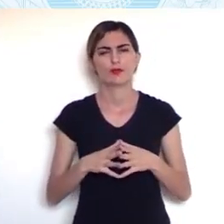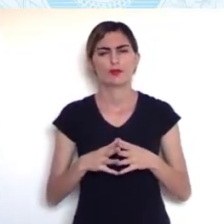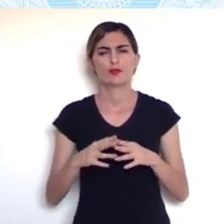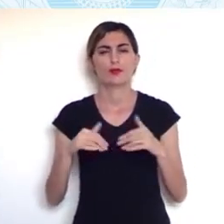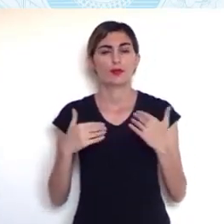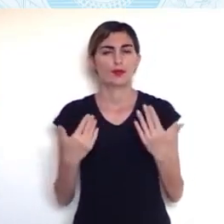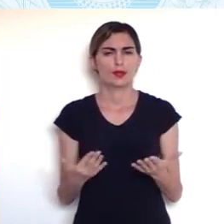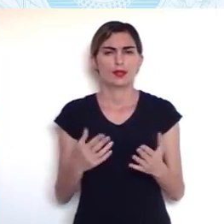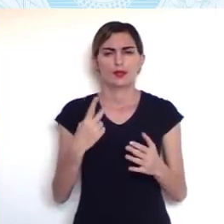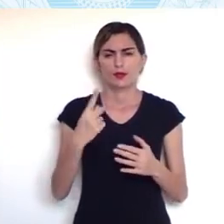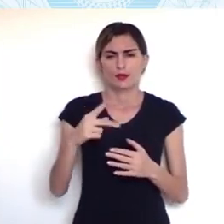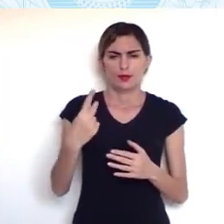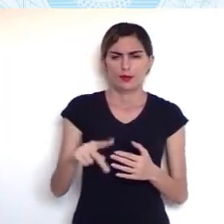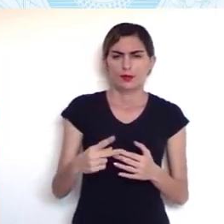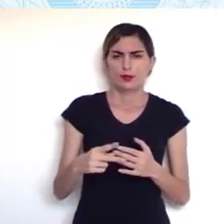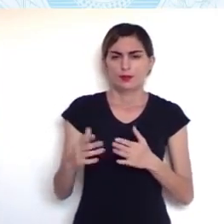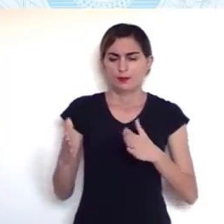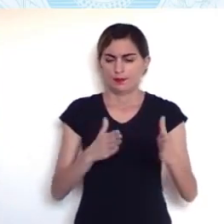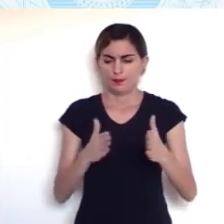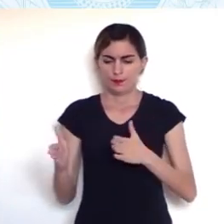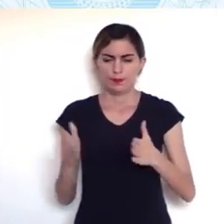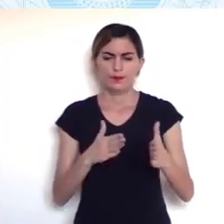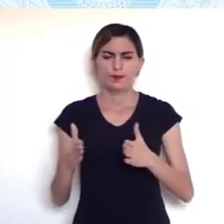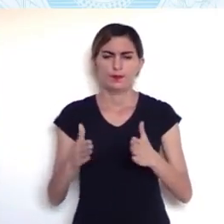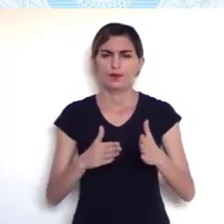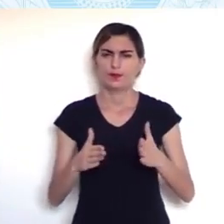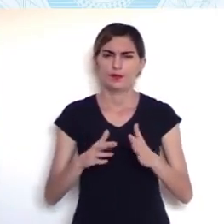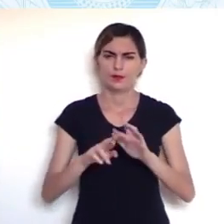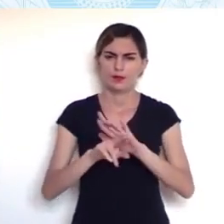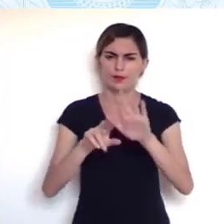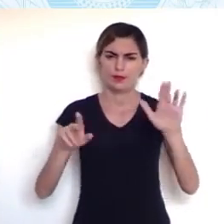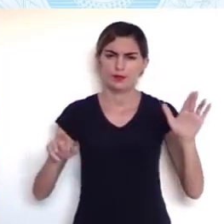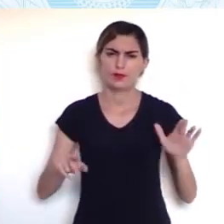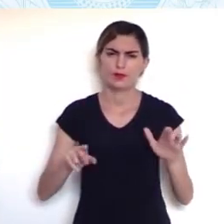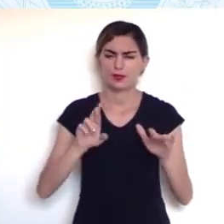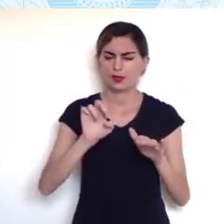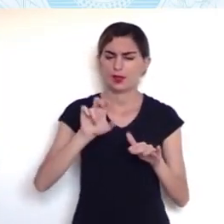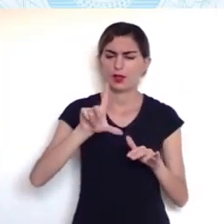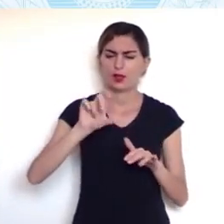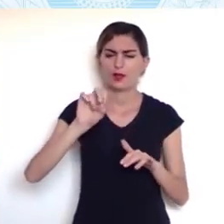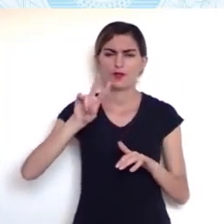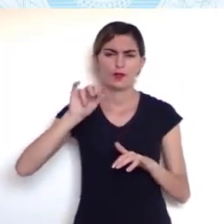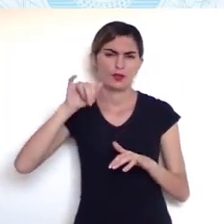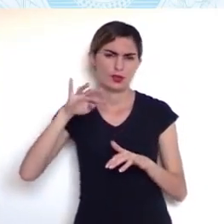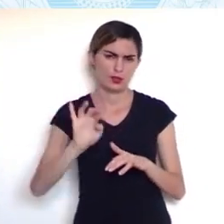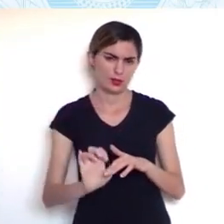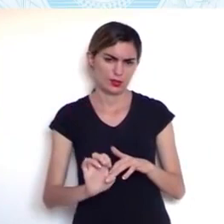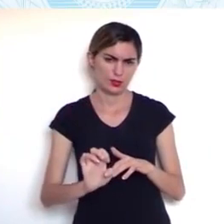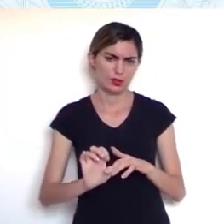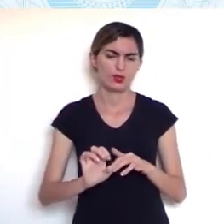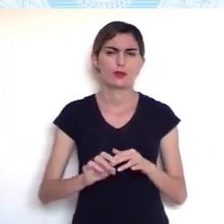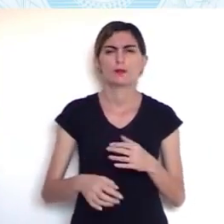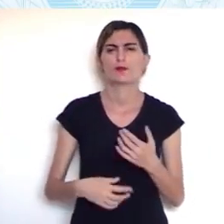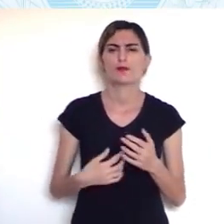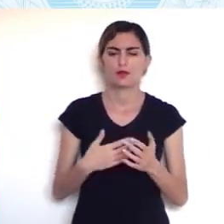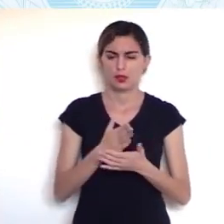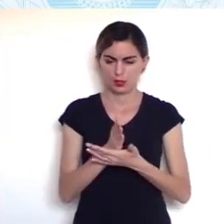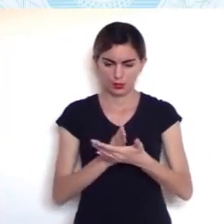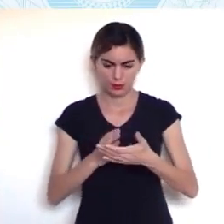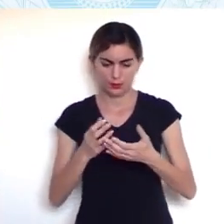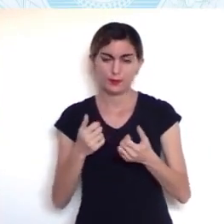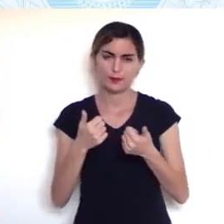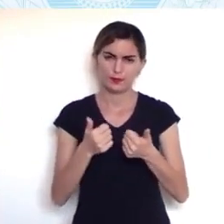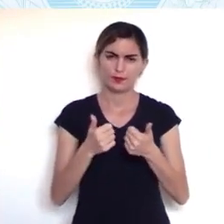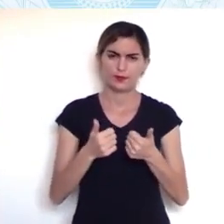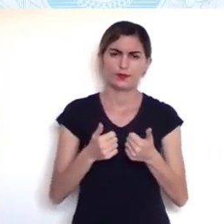esse campo tão relevante, ele vai ser dividido, como eu falei para vocês, em 3